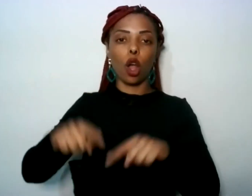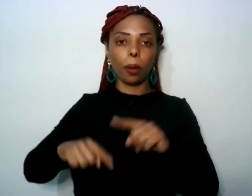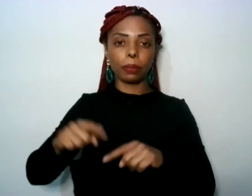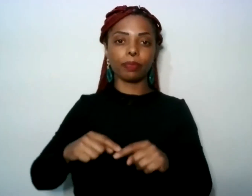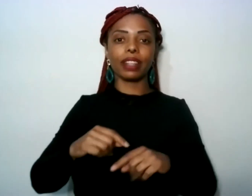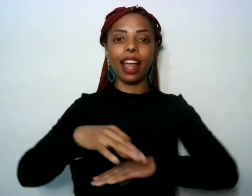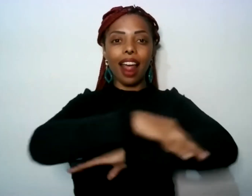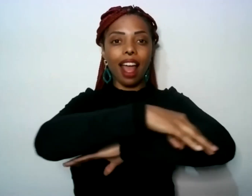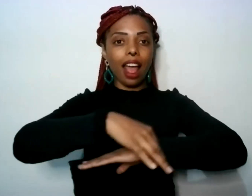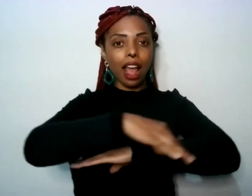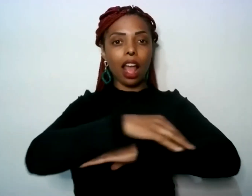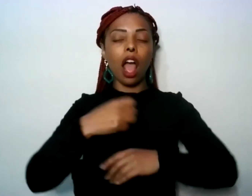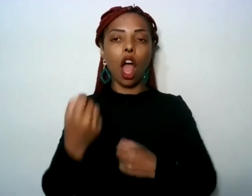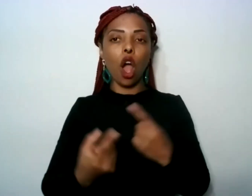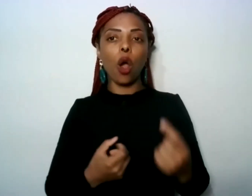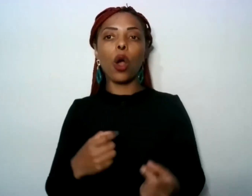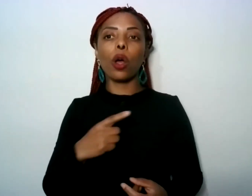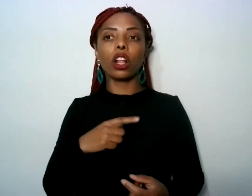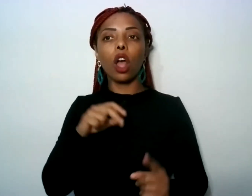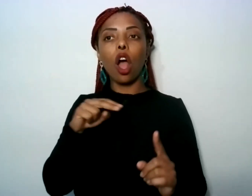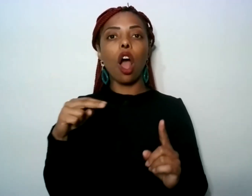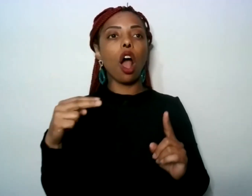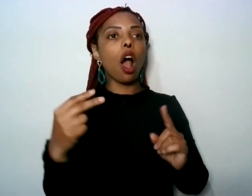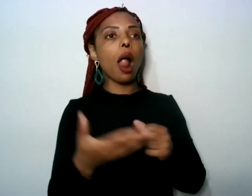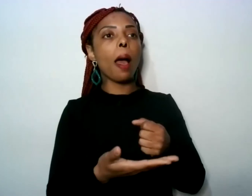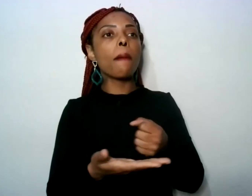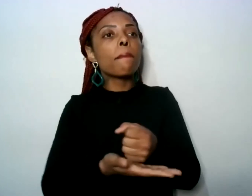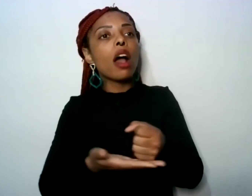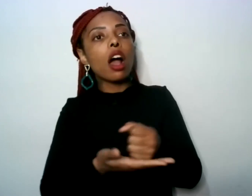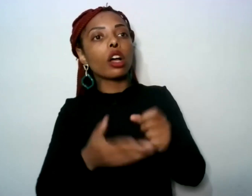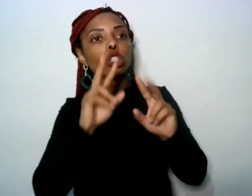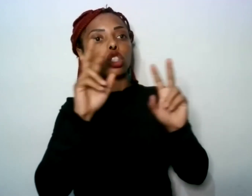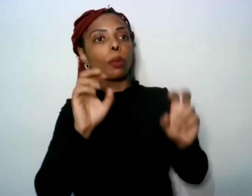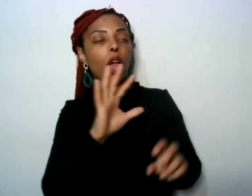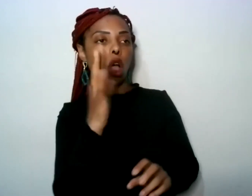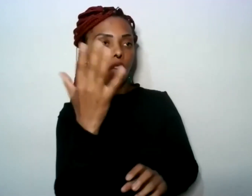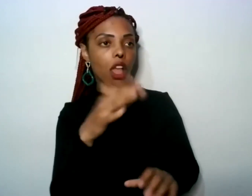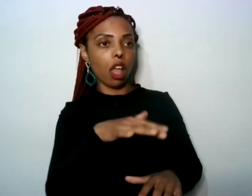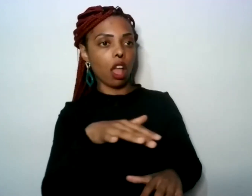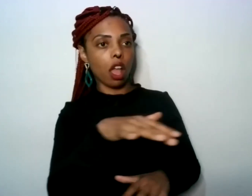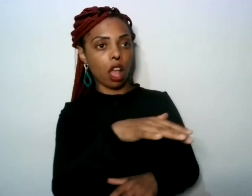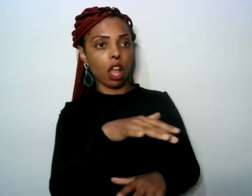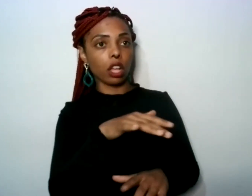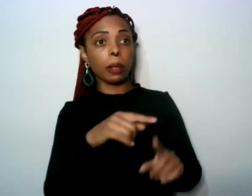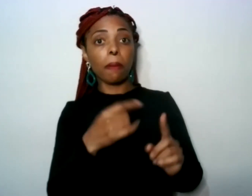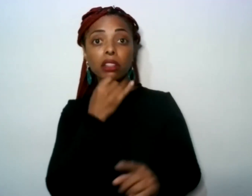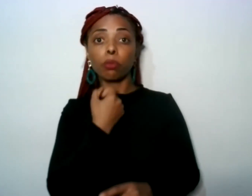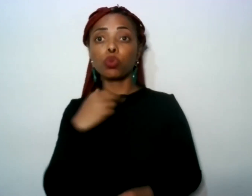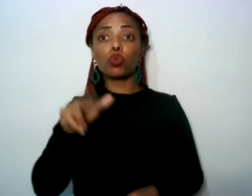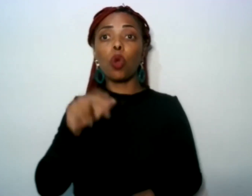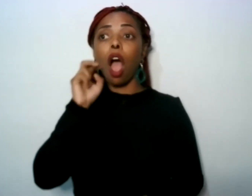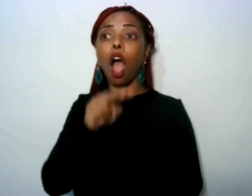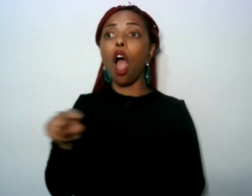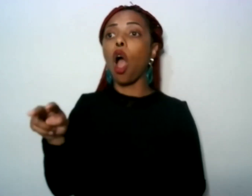tem um olhar muito panorâmico do que está acontecendo isso faz com que a gente às vezes não olhe para um cemitério para a biblioteca Mário